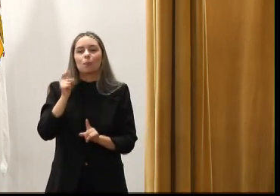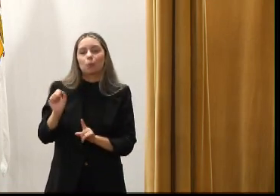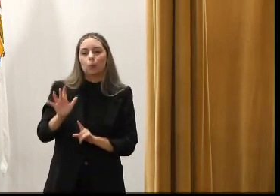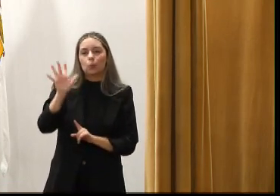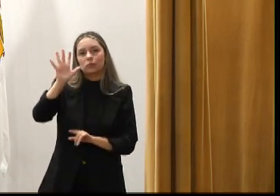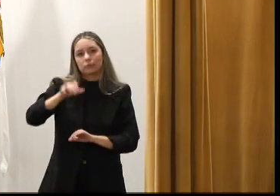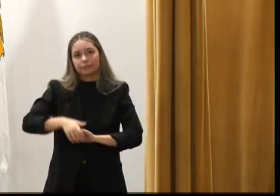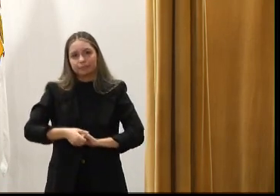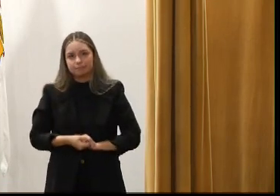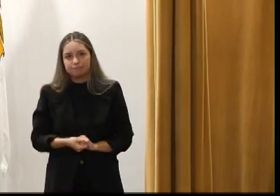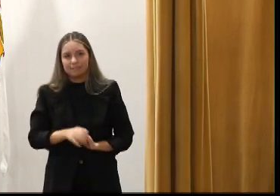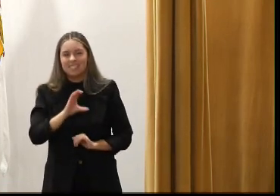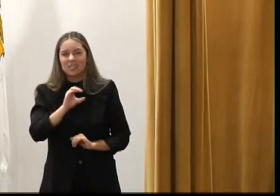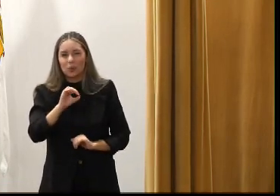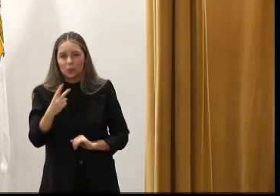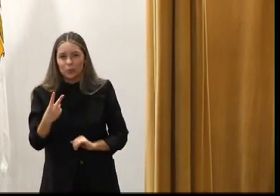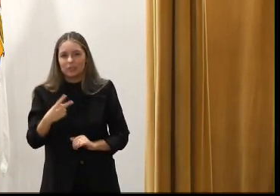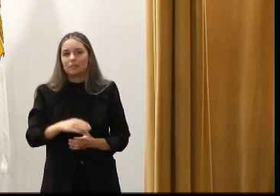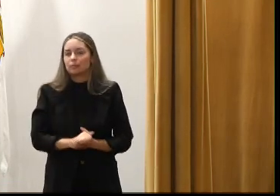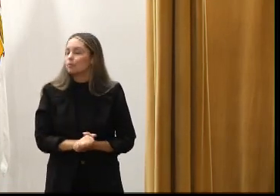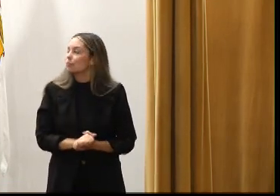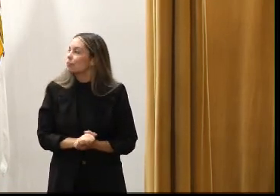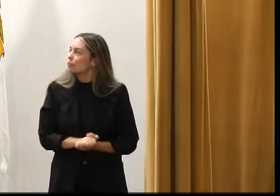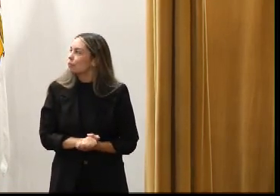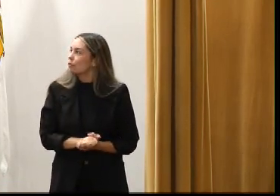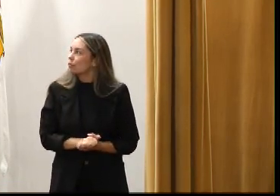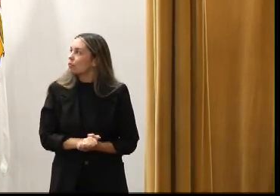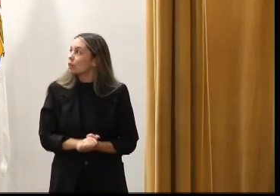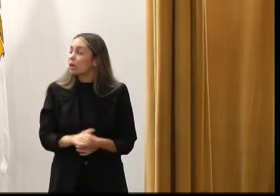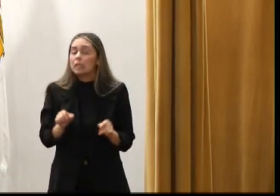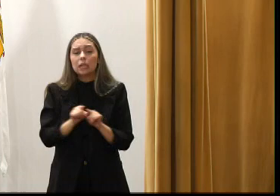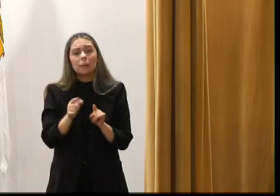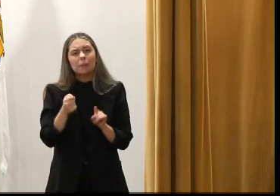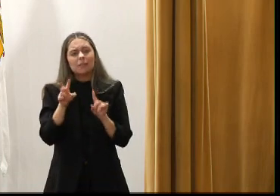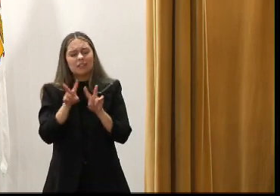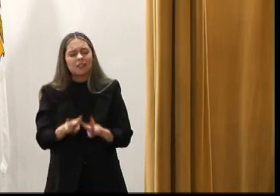carbônico. Por fim, eu queria dizer que temos que ter uma visão